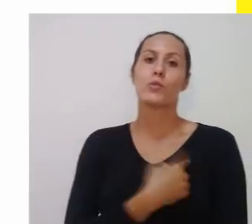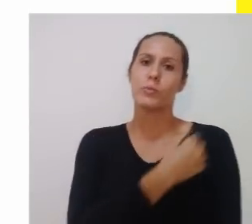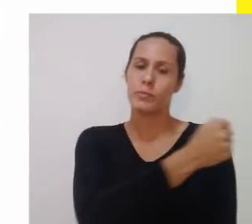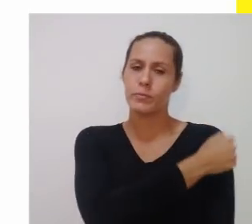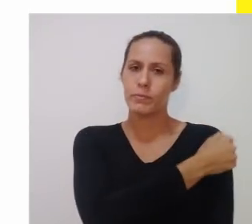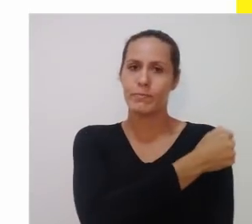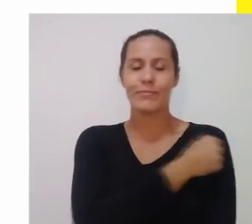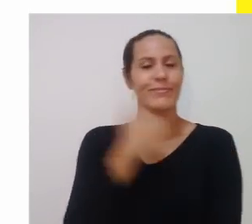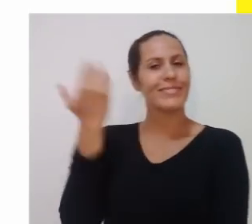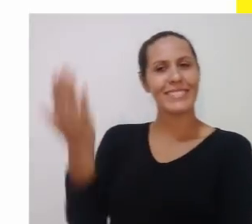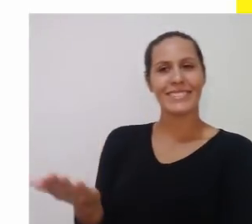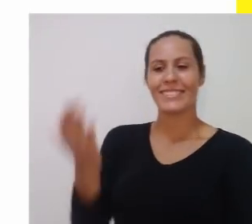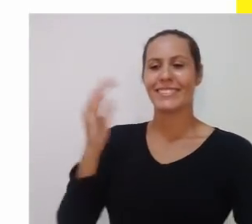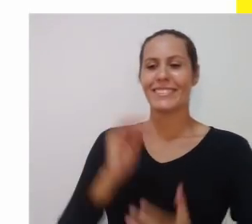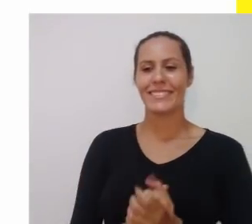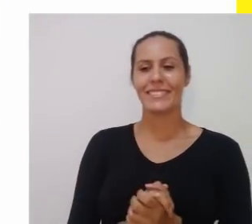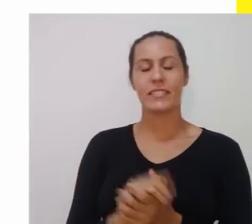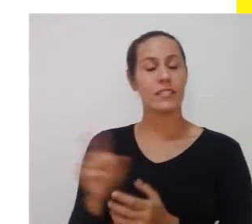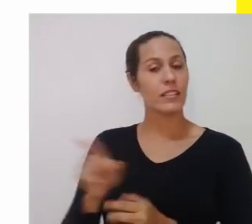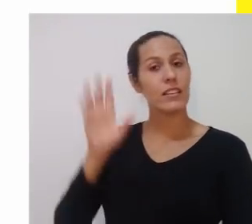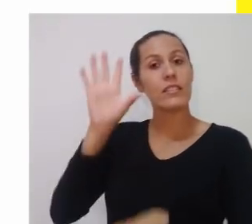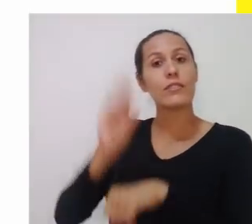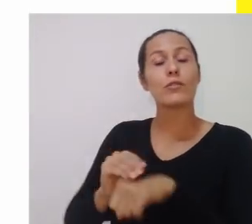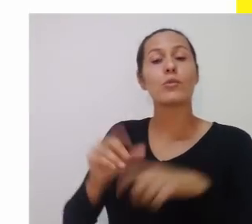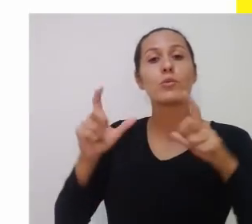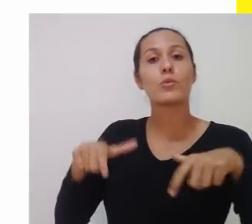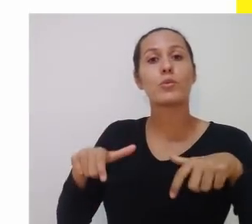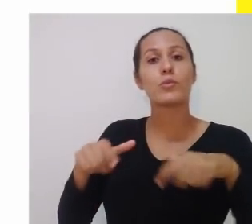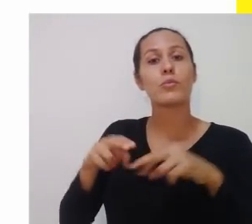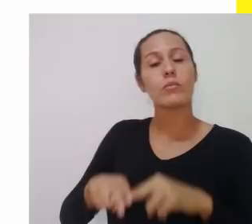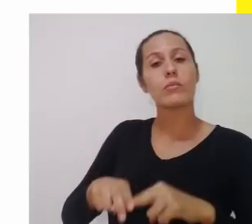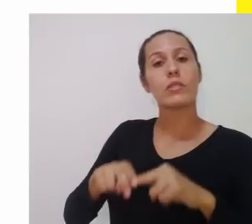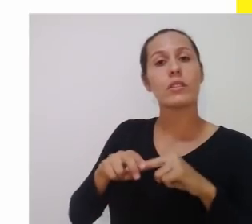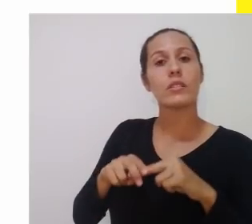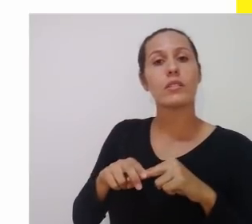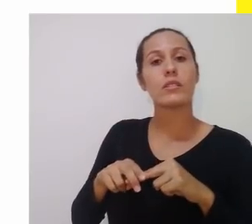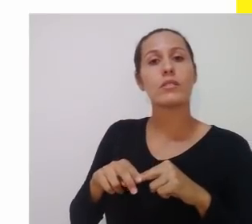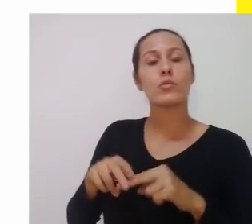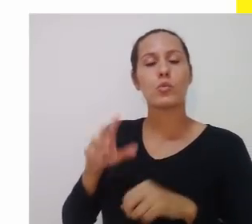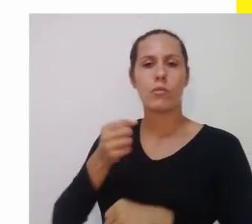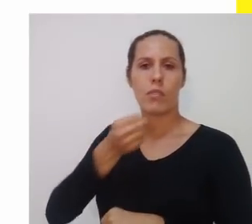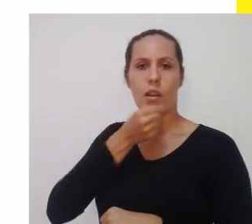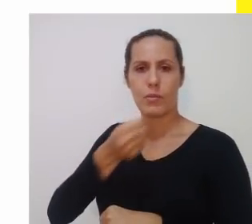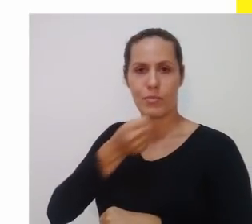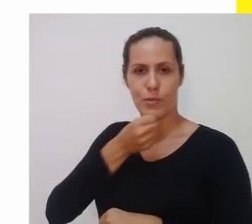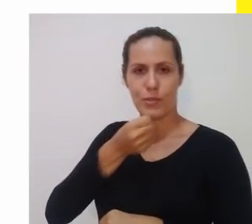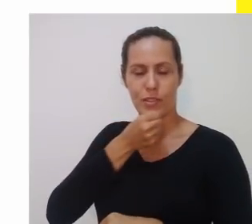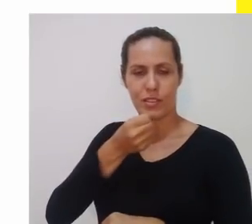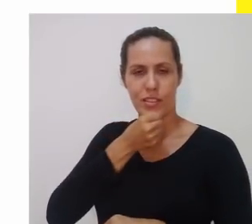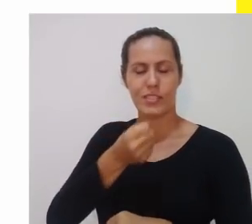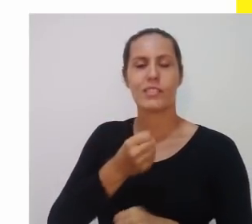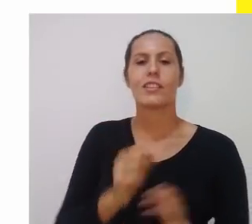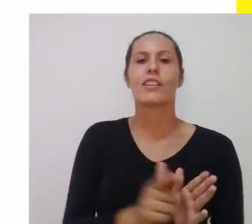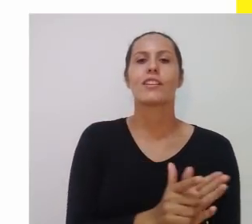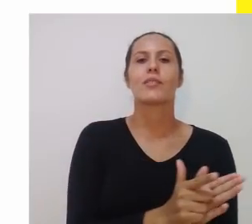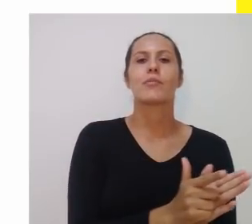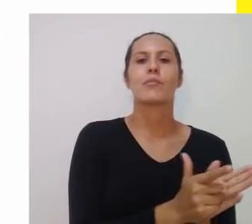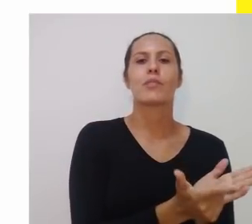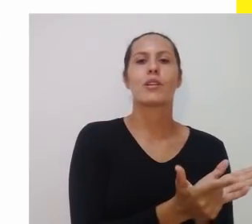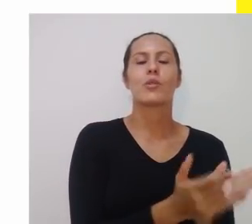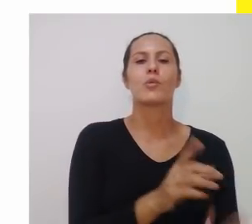estadual de Pernambuco. São os nossos alunos. Olha aí, essa foto foi tirada a partir de